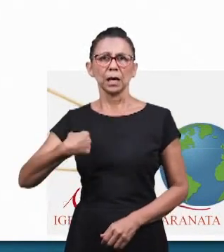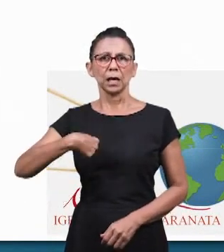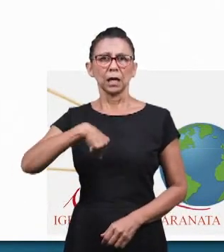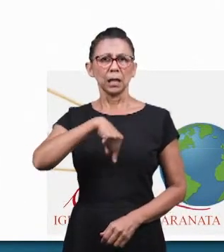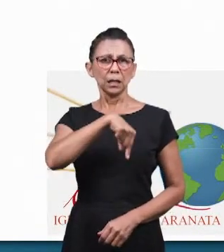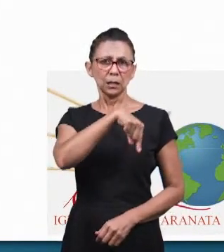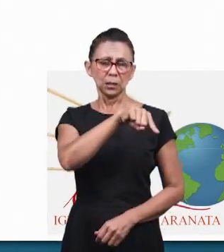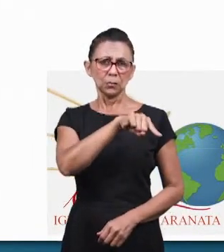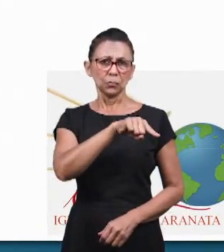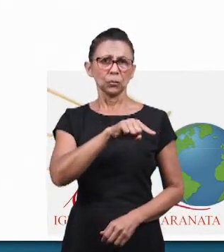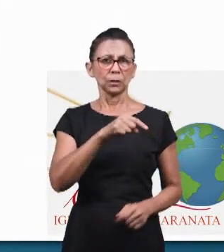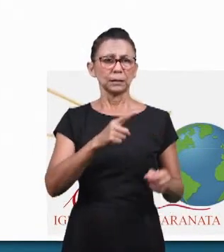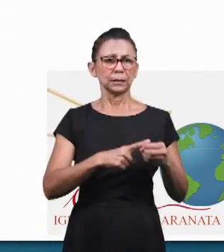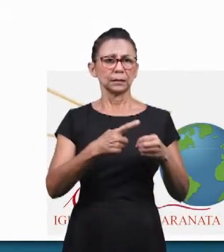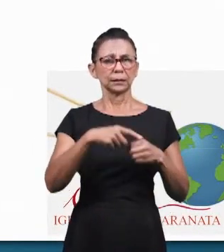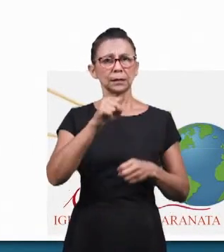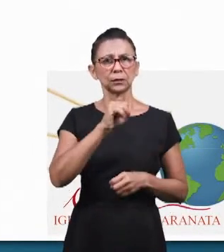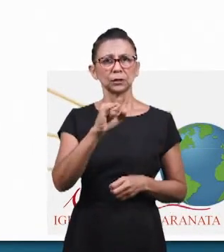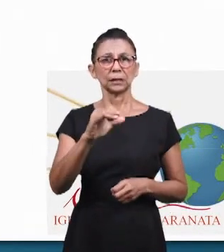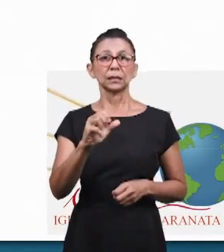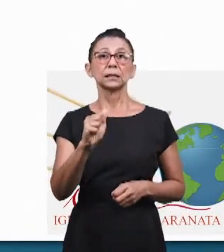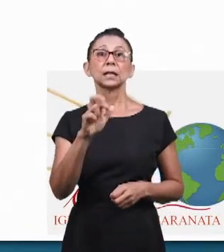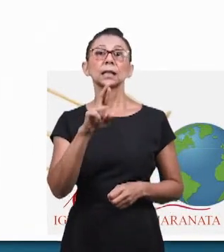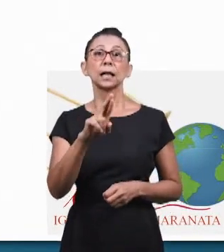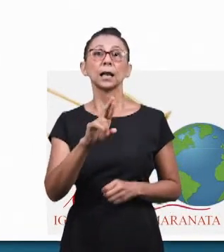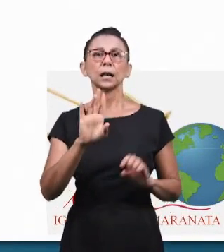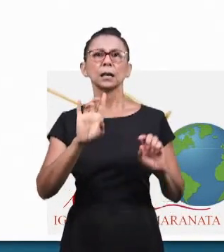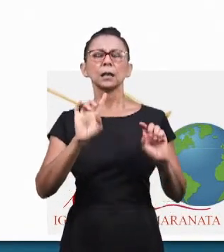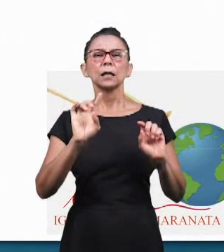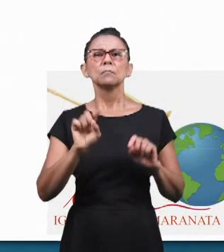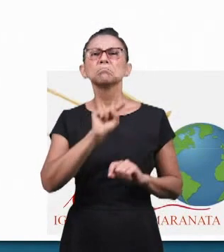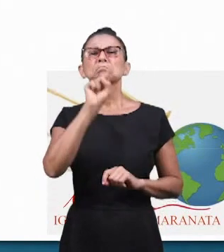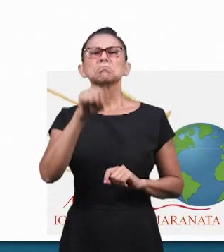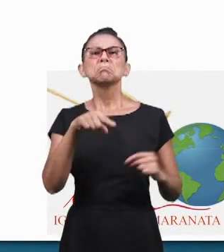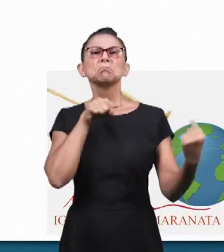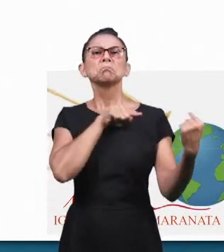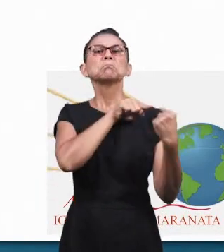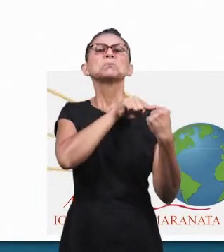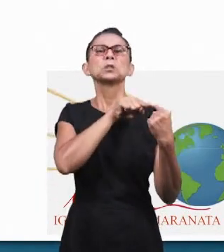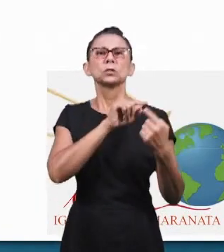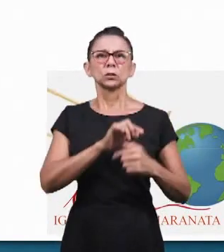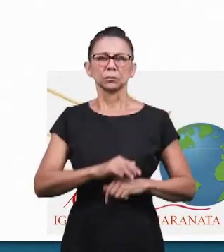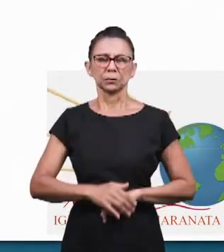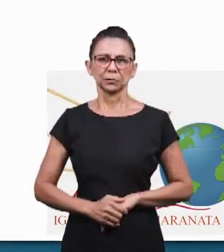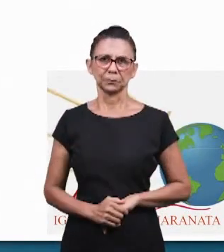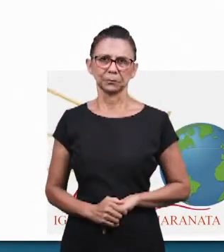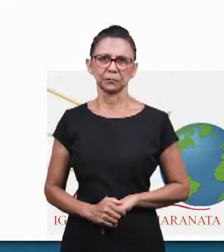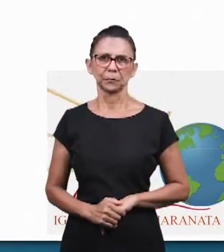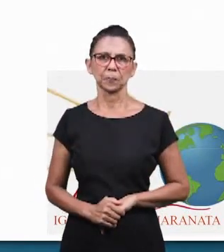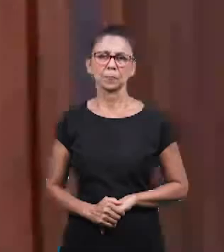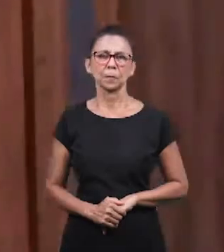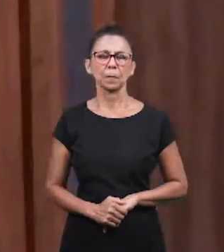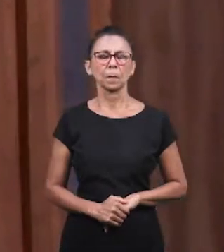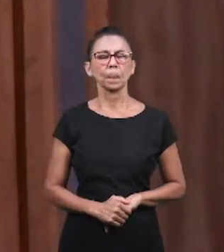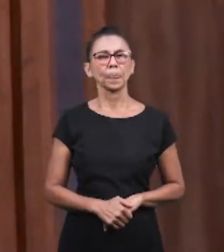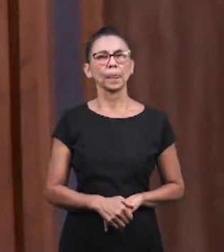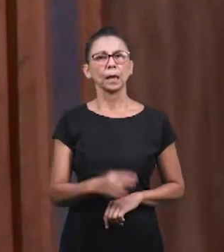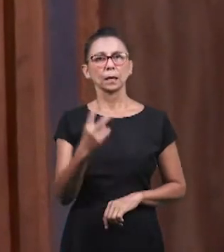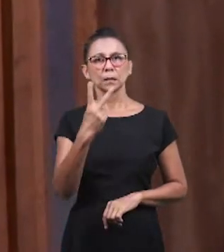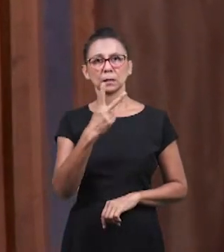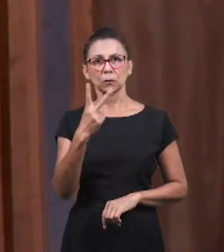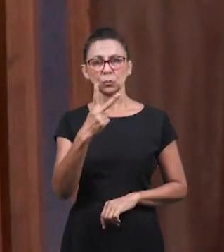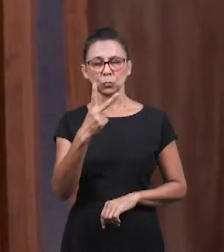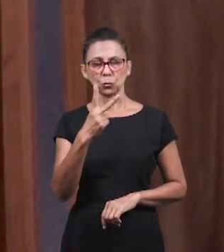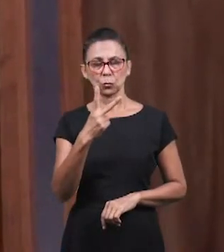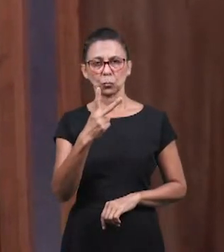na cidade de Sicar? Muito bem, estas três perguntas destinadas a adolescentes e senhoras, elas